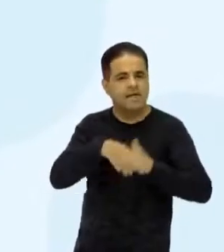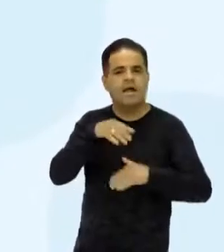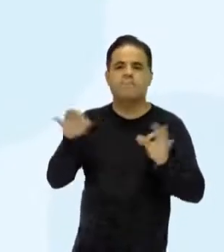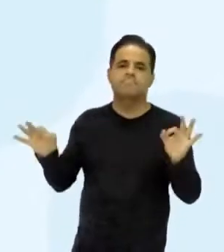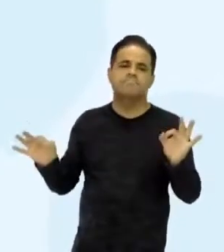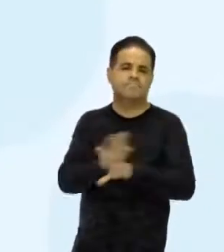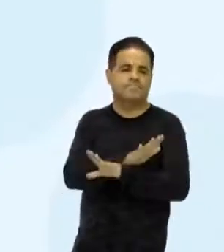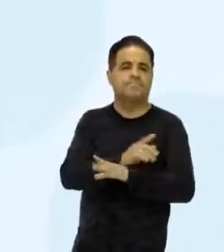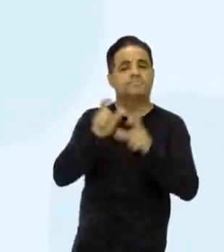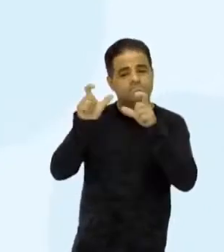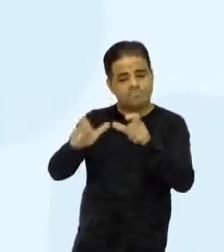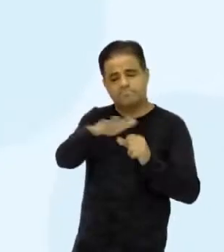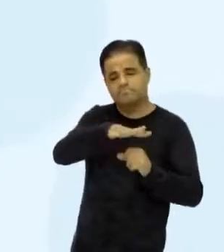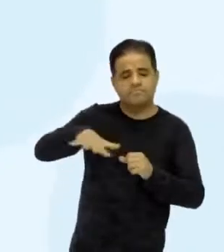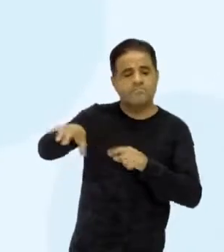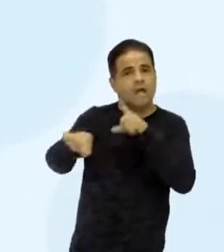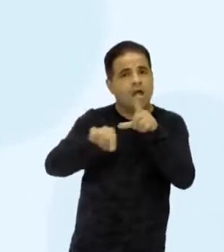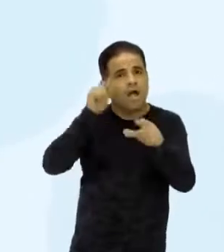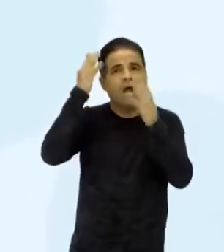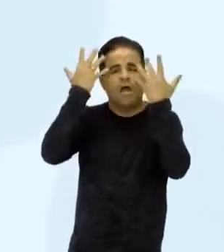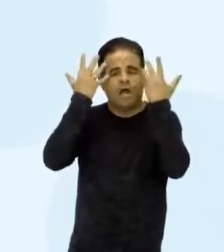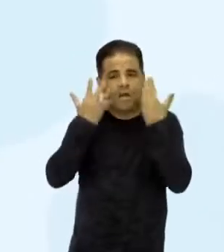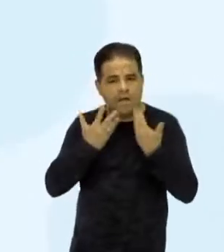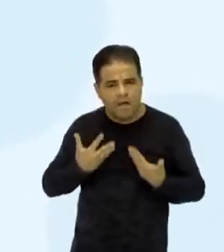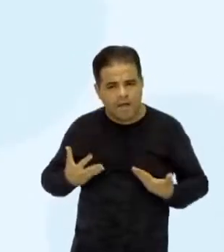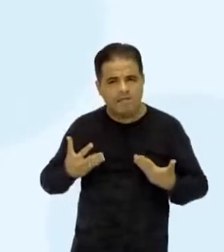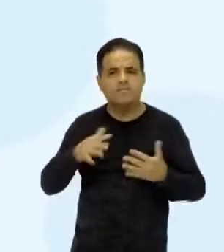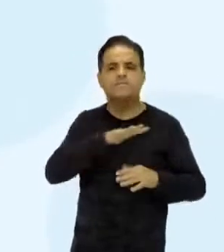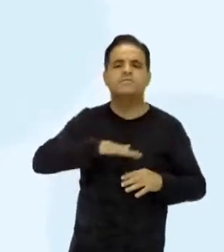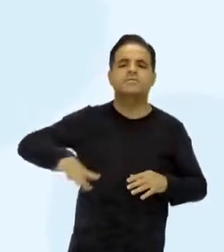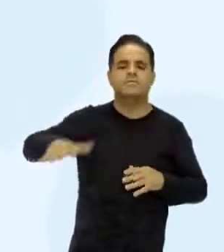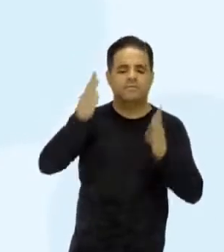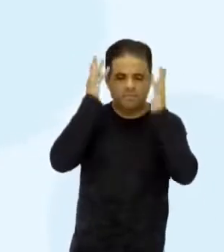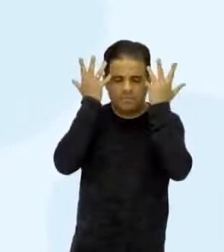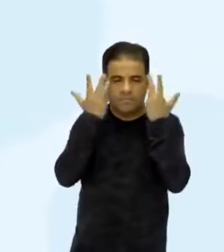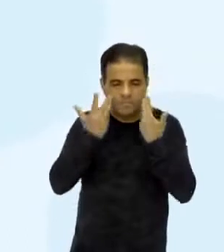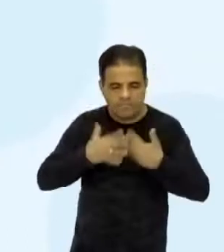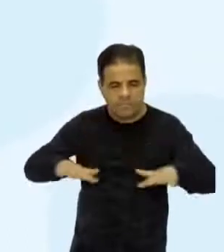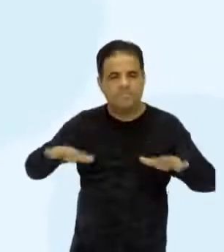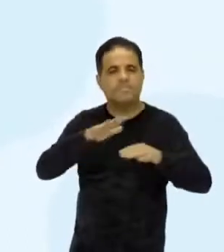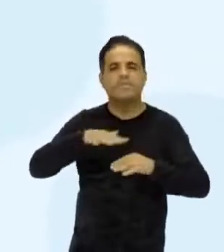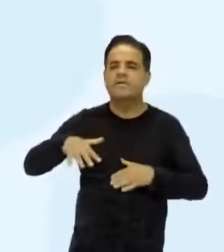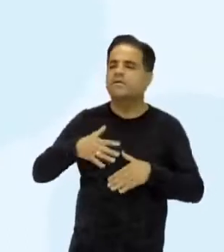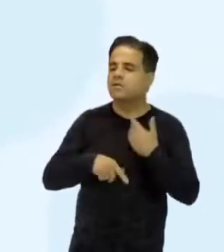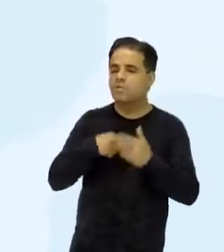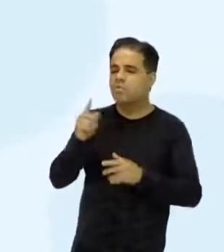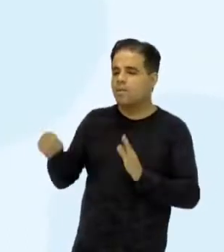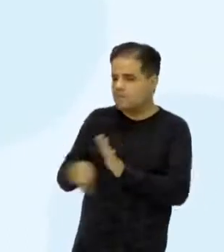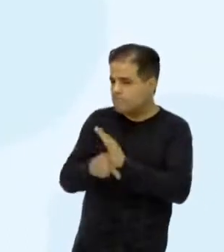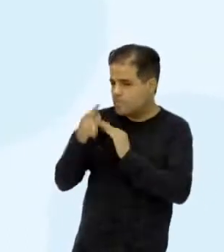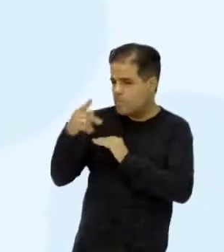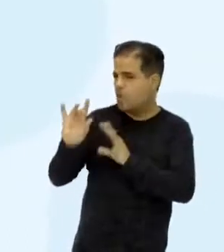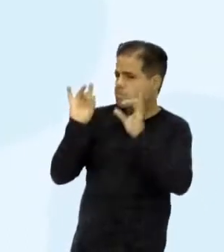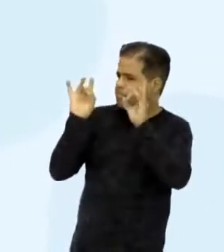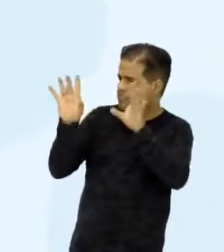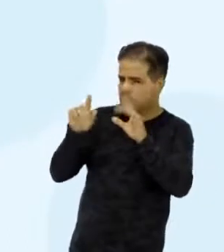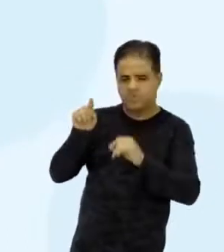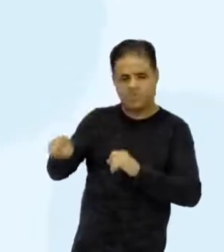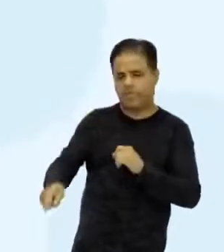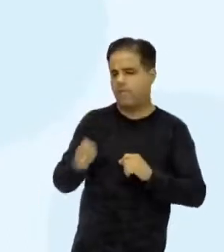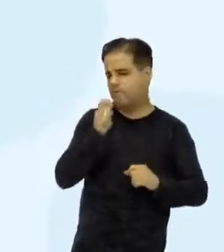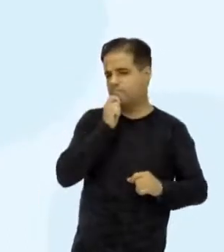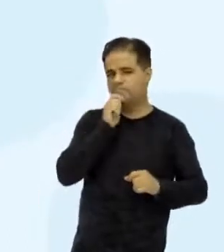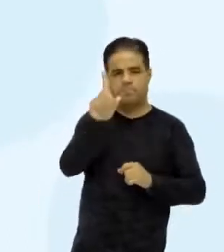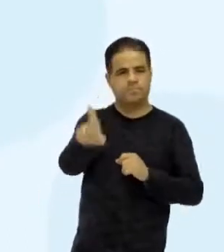ambiente. A seleção natural também, ela é uma das principais, mas ela não é exclusiva. Ou seja, não é